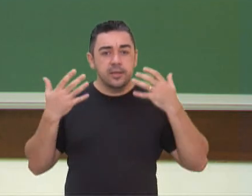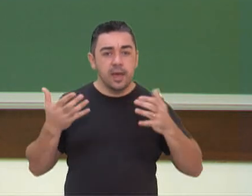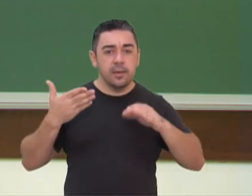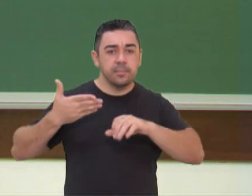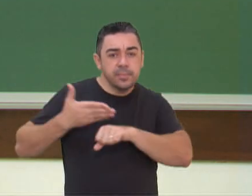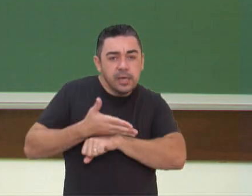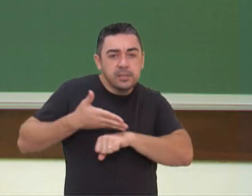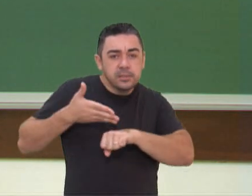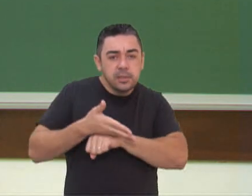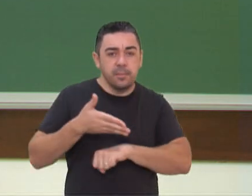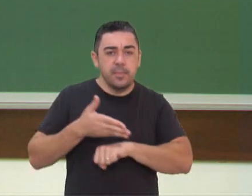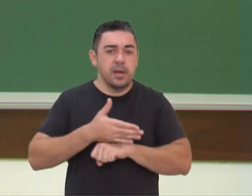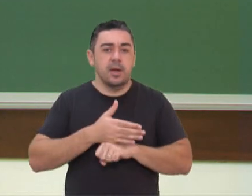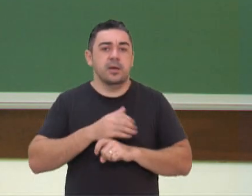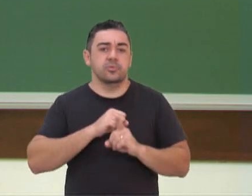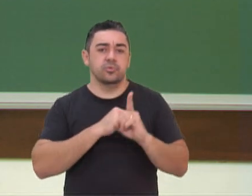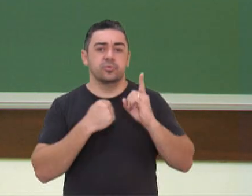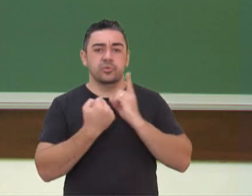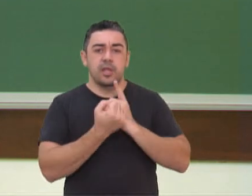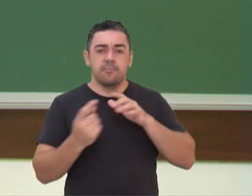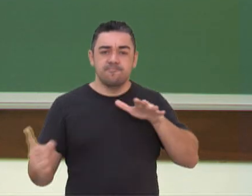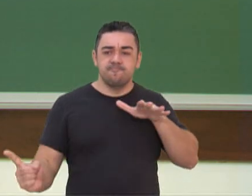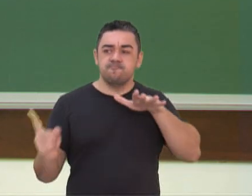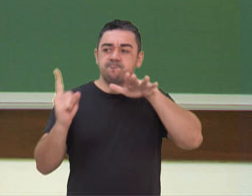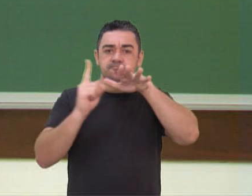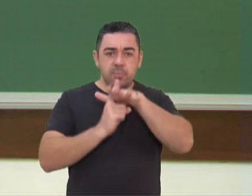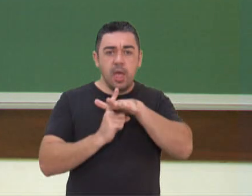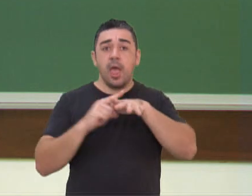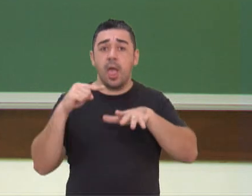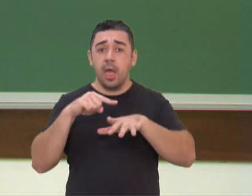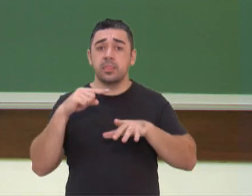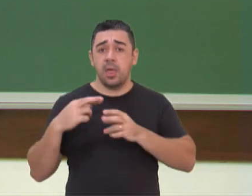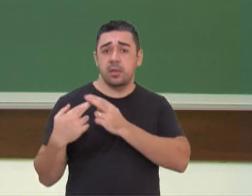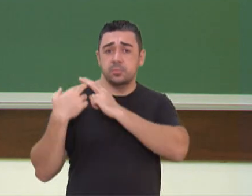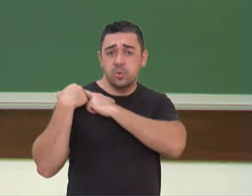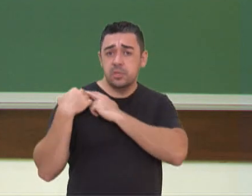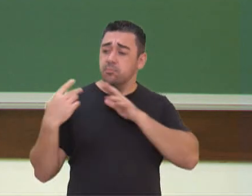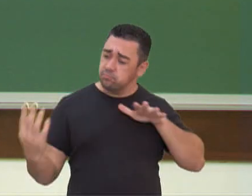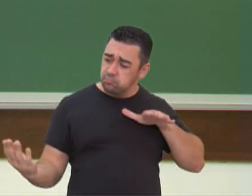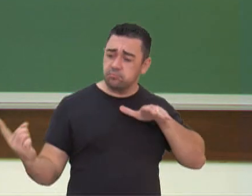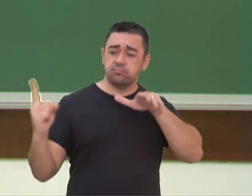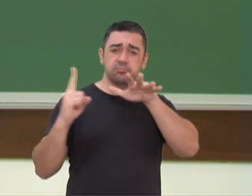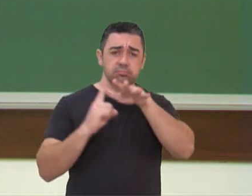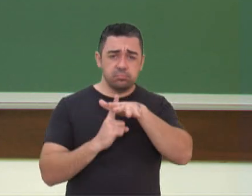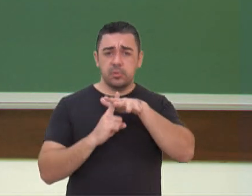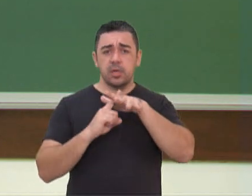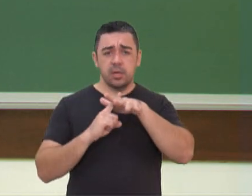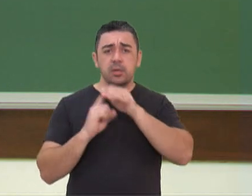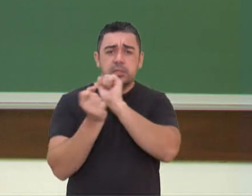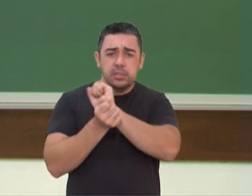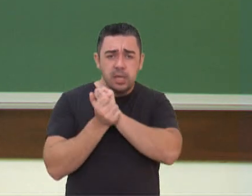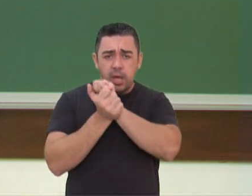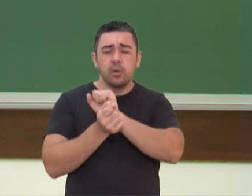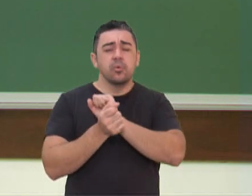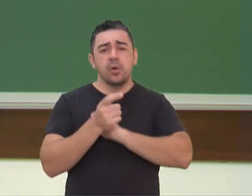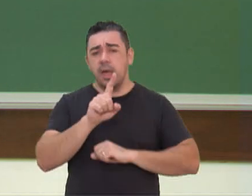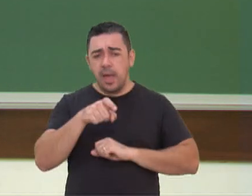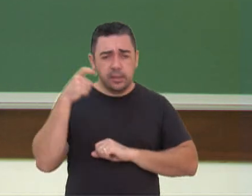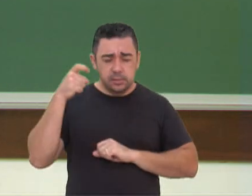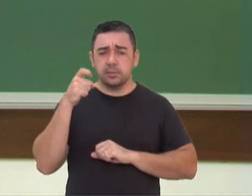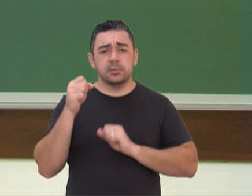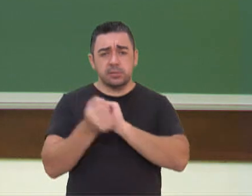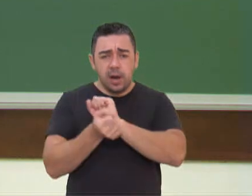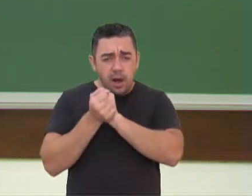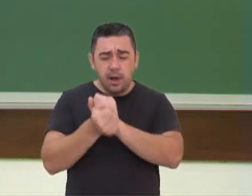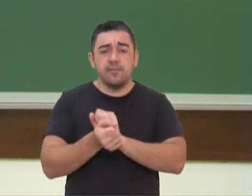sociedade, a sociedade tinha dever de acolher essa população negra ex-escrava. E a imprensa negra vai fazer esse caminho